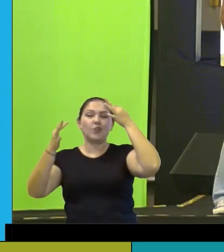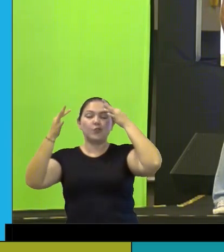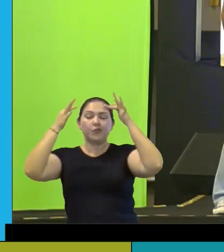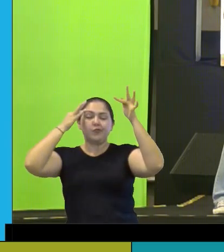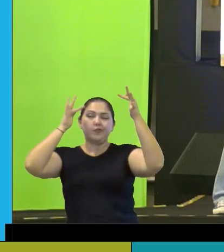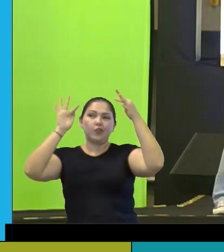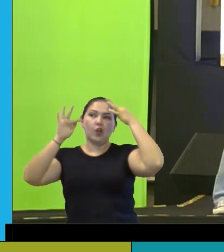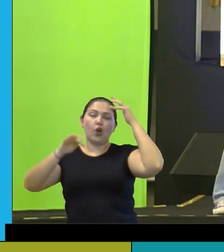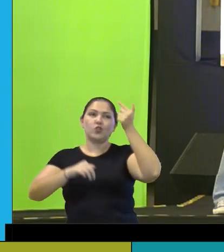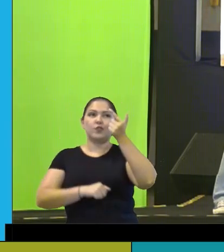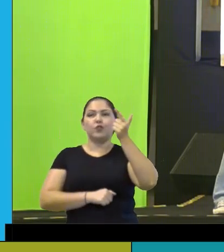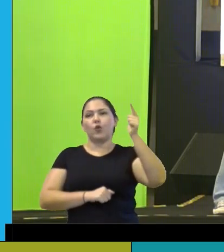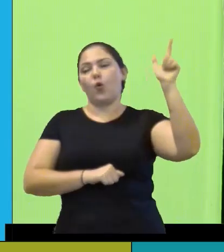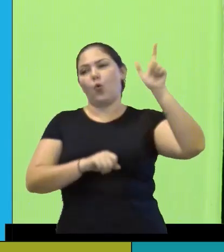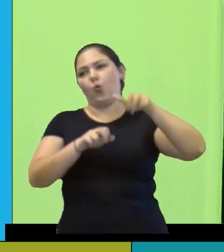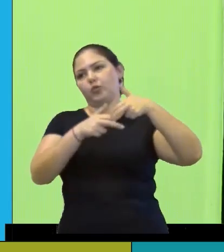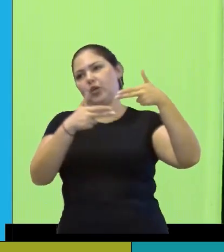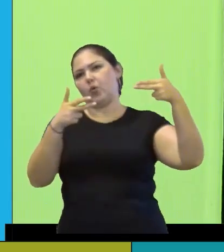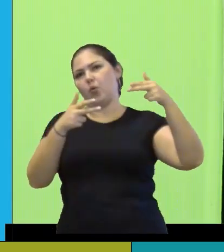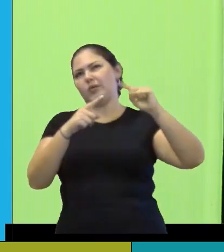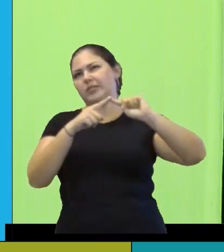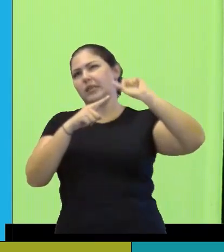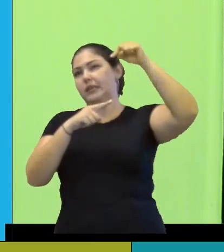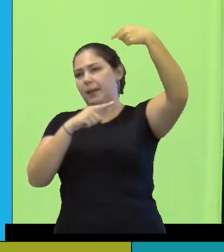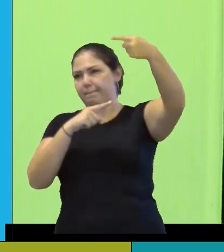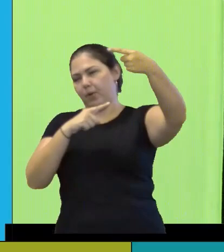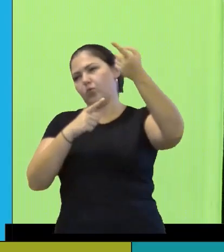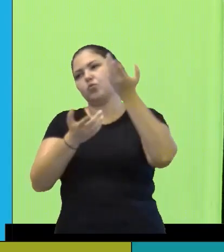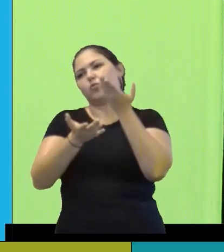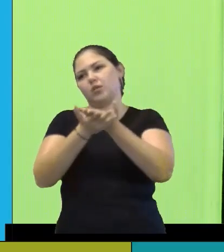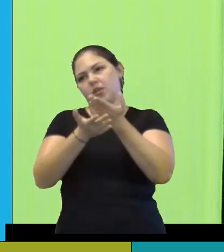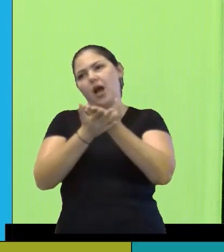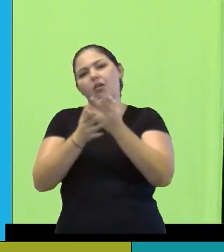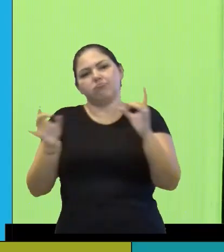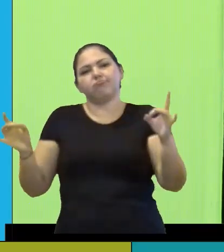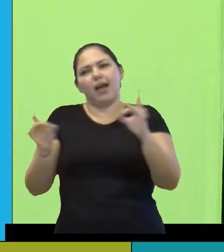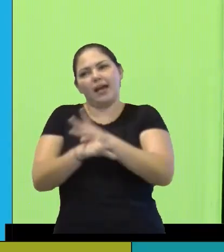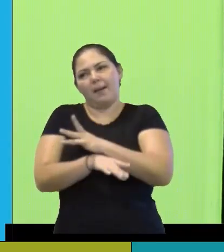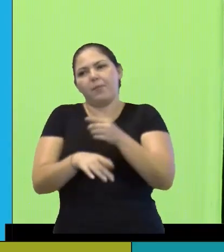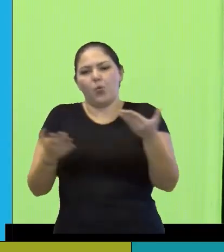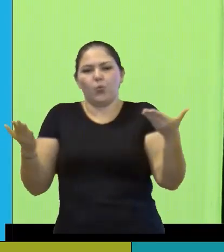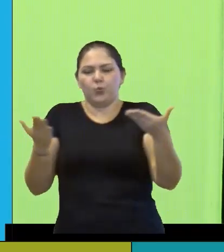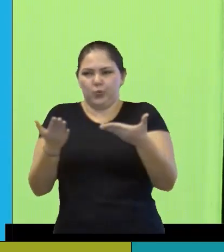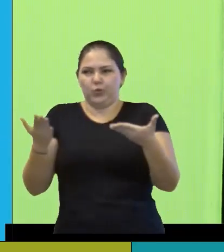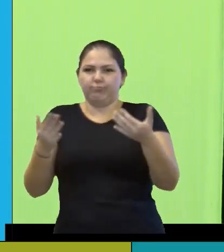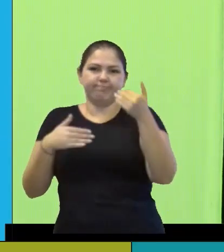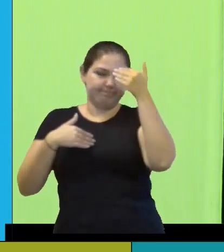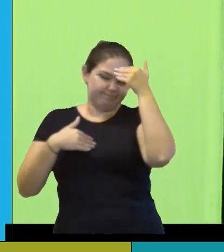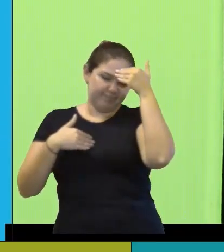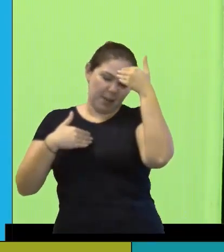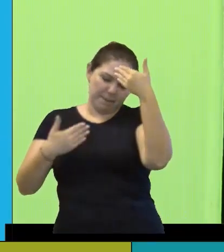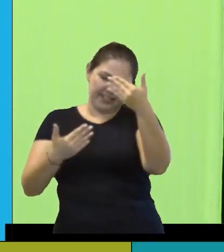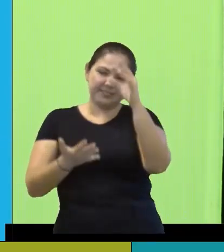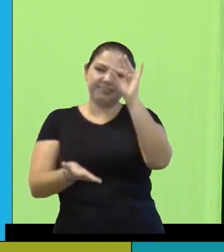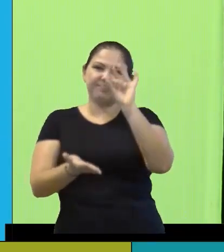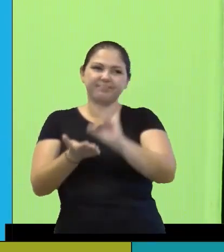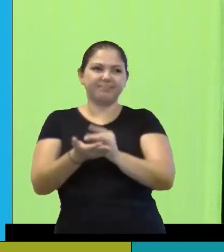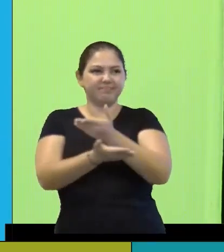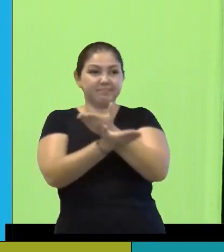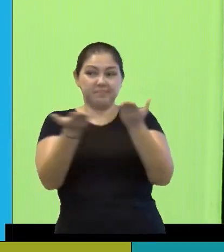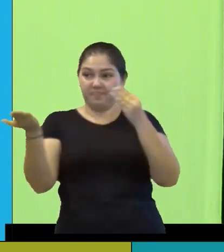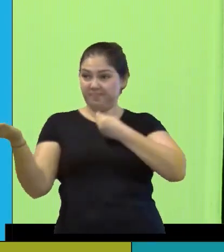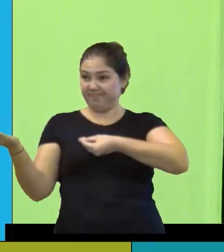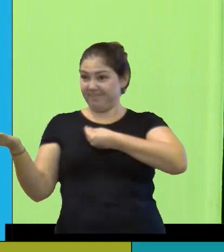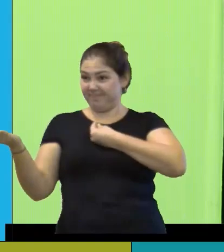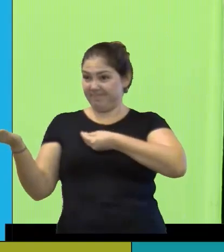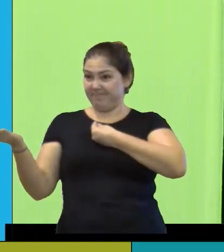contratualistas. Mas isso vai ficar para a próxima aula da Academia Enem, porque nós já encerramos por hoje. Agradeço imensamente a presença de